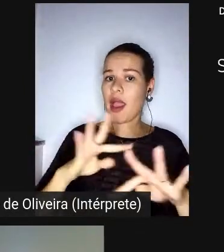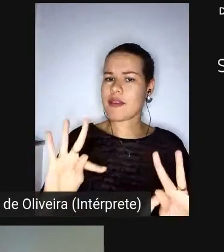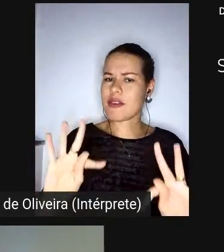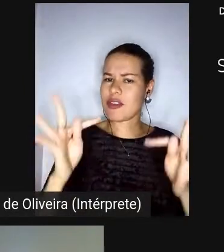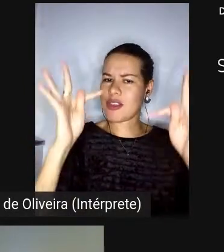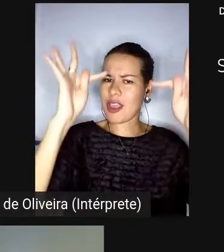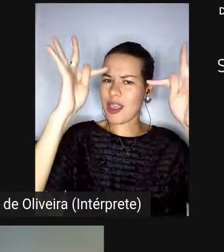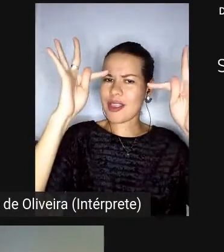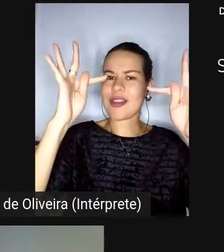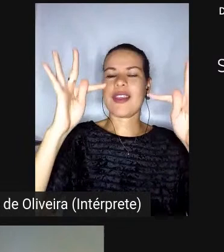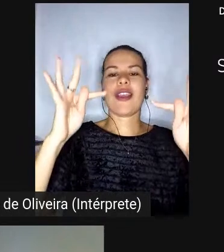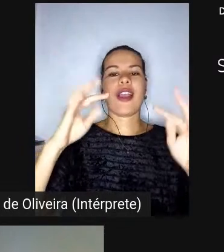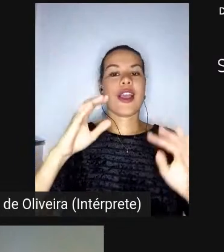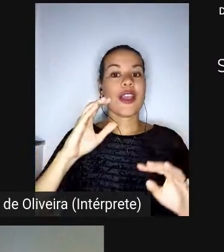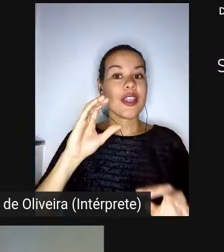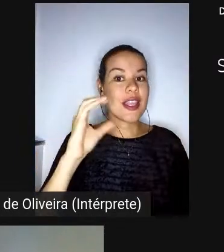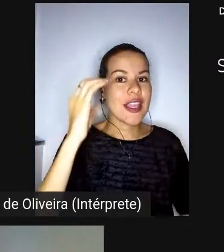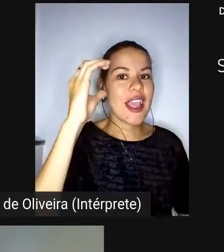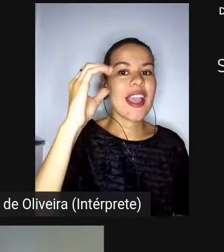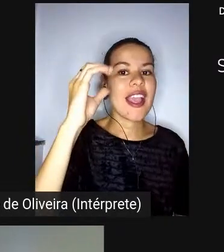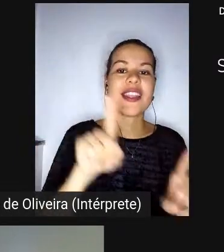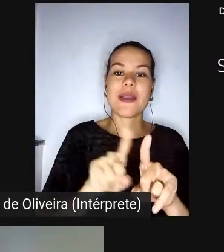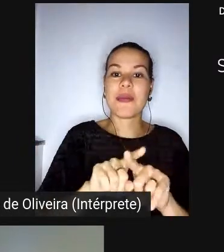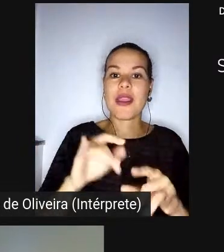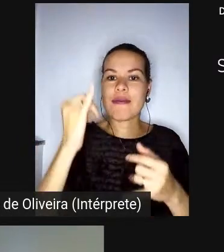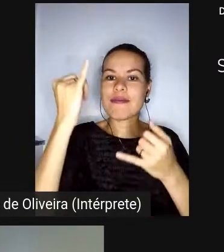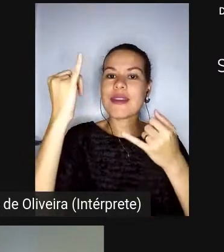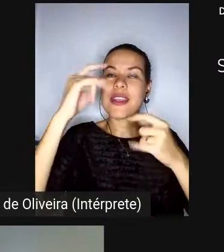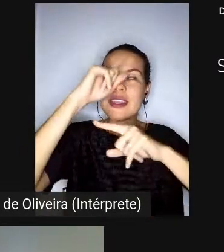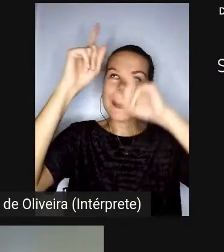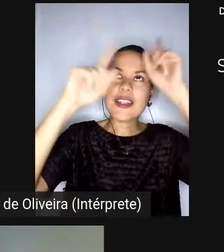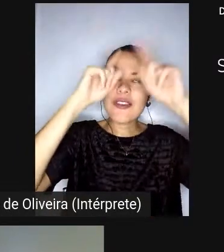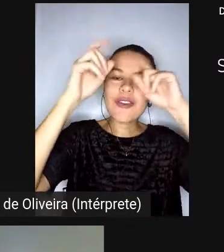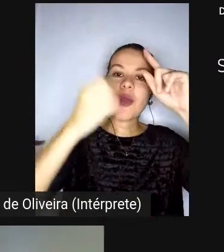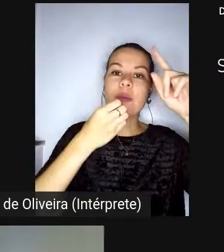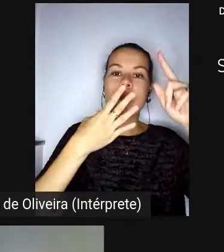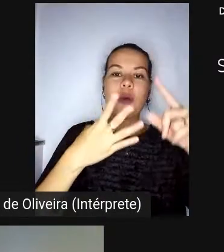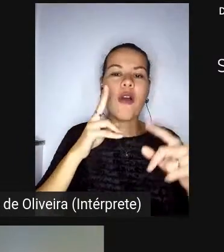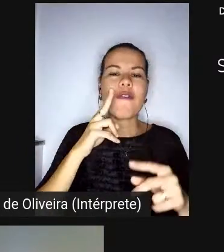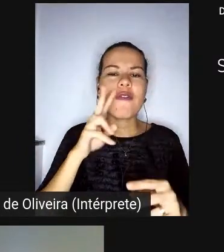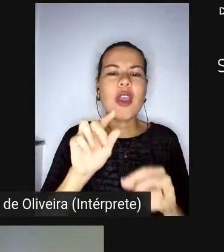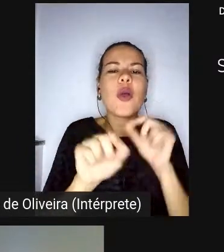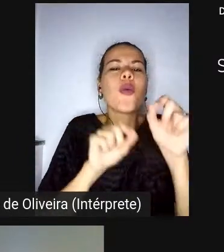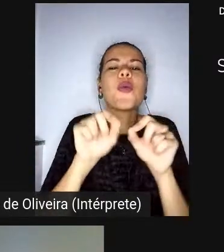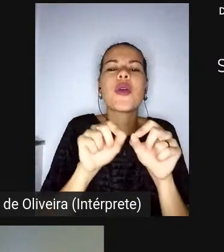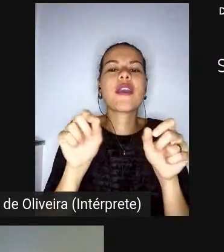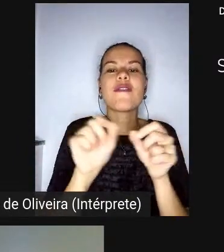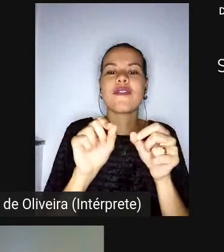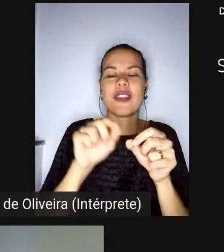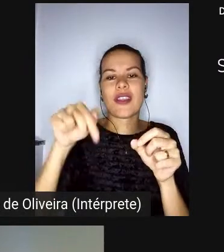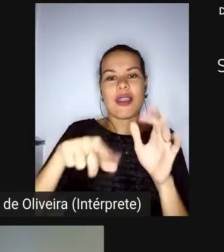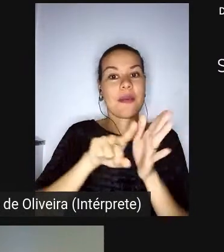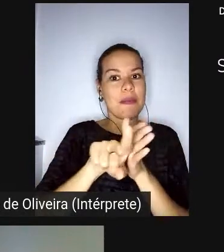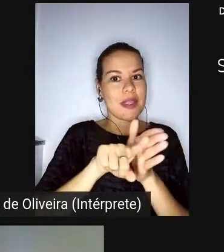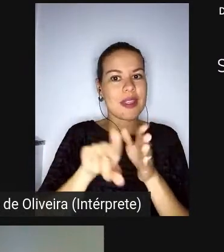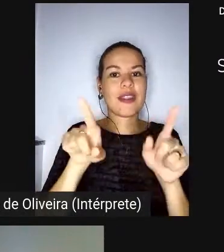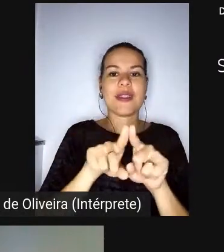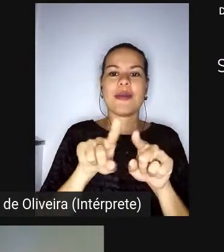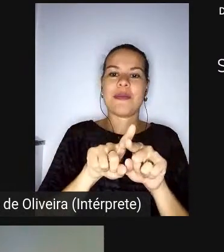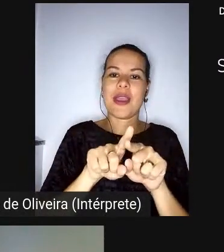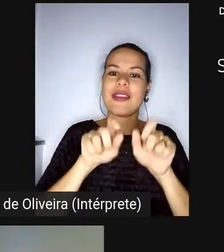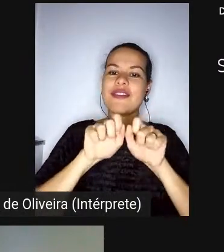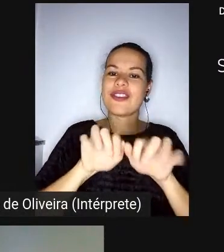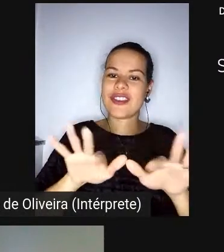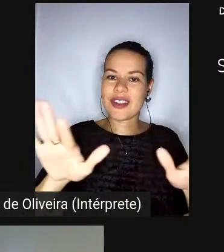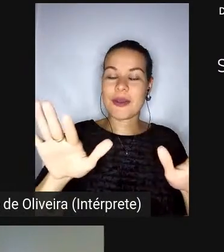inovação e ouvidos nos relatos do que nós estamos fazendo de pesquisa e de extensão é um prazer estar com